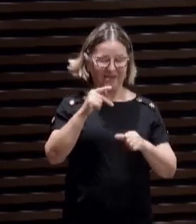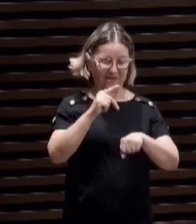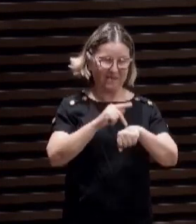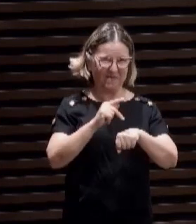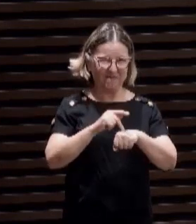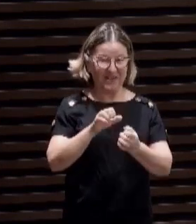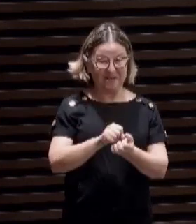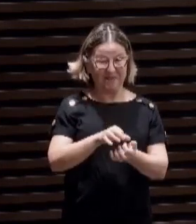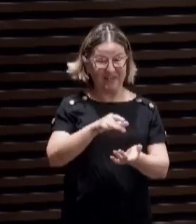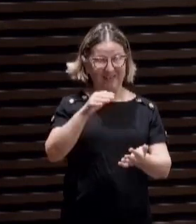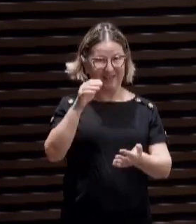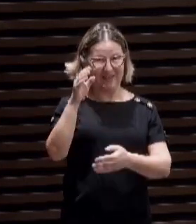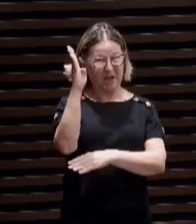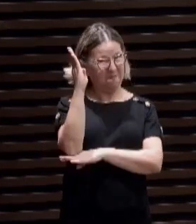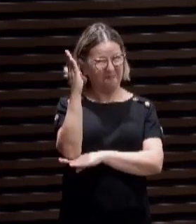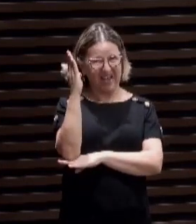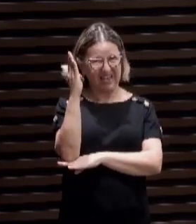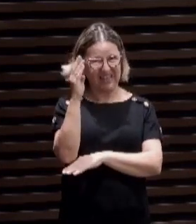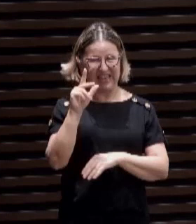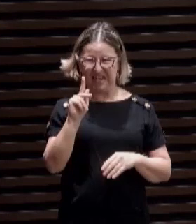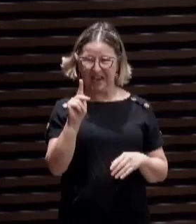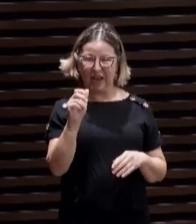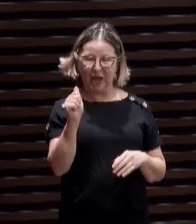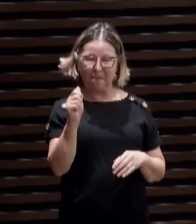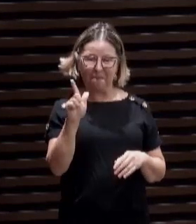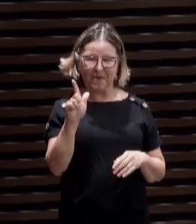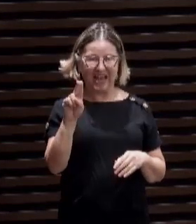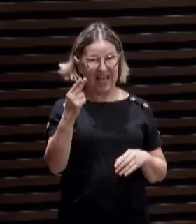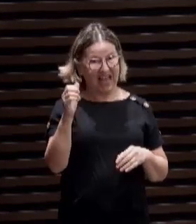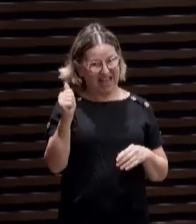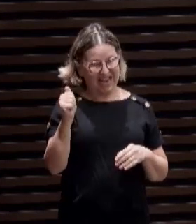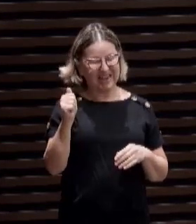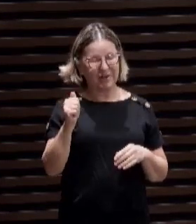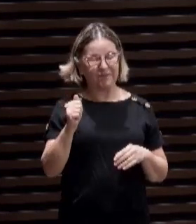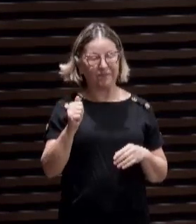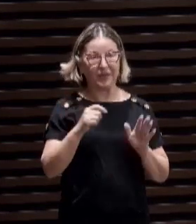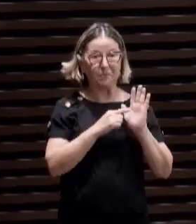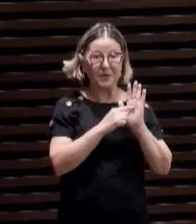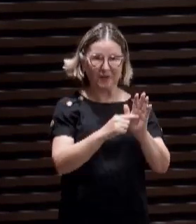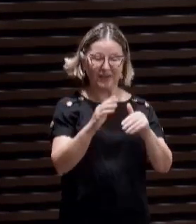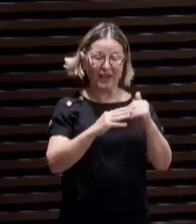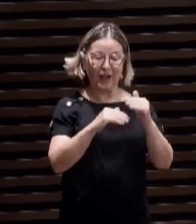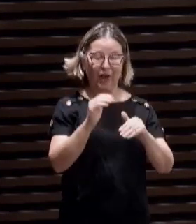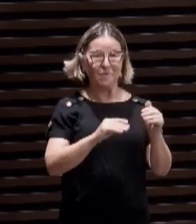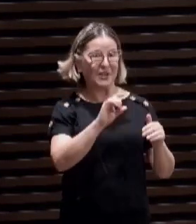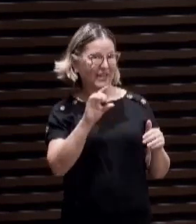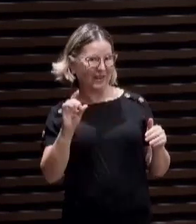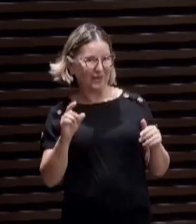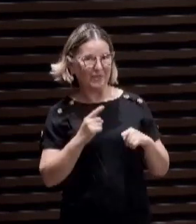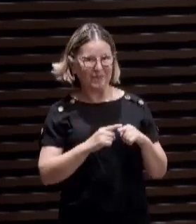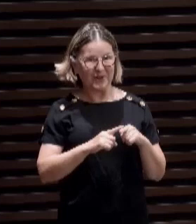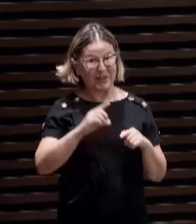palha, manifesta se tornará a obra de cada um, pois o dia a